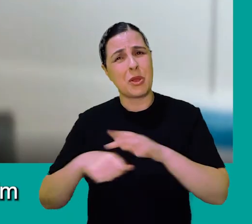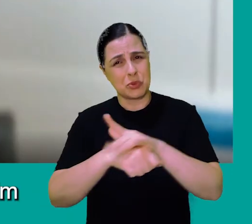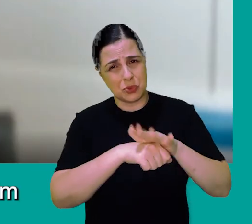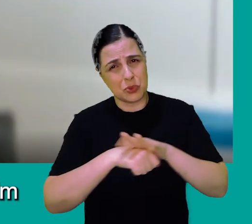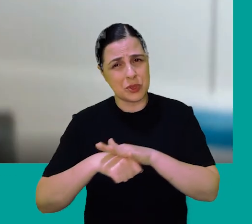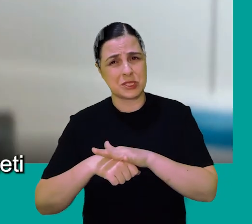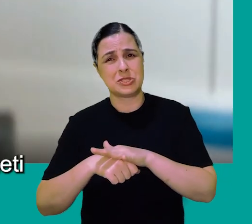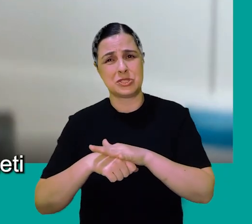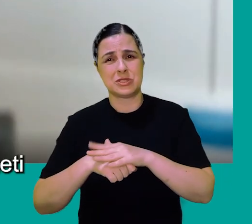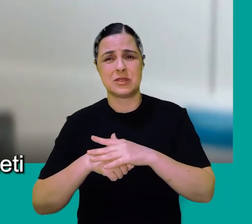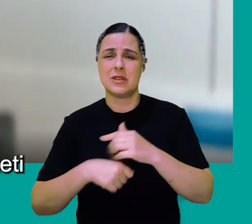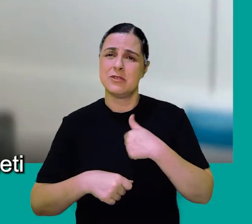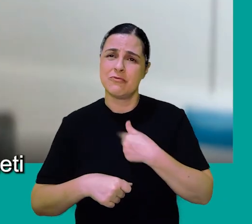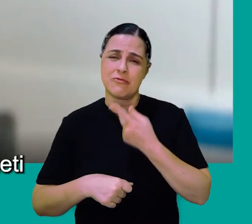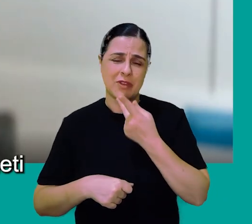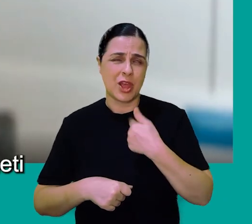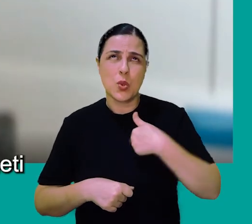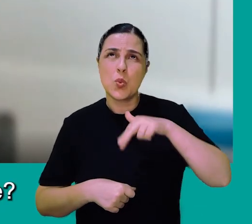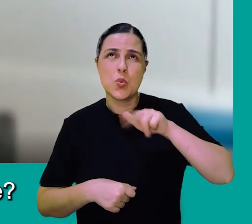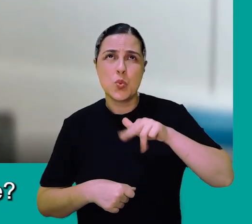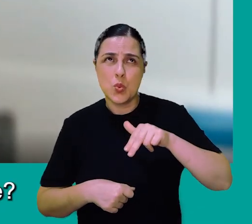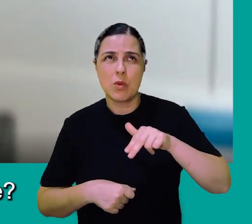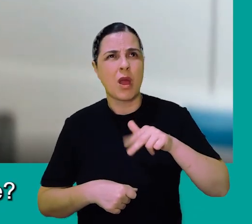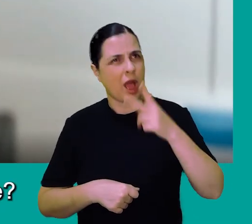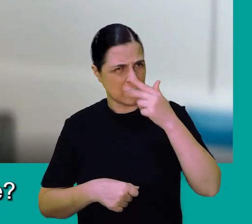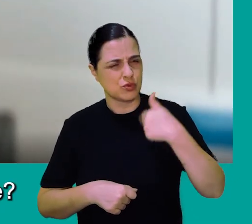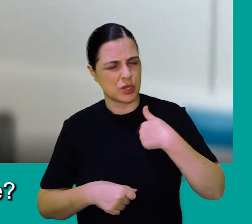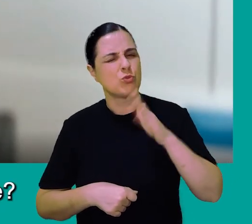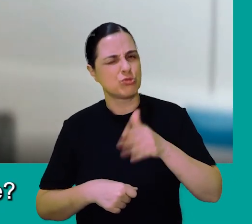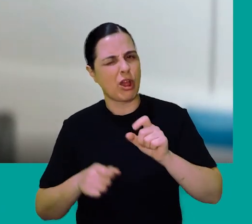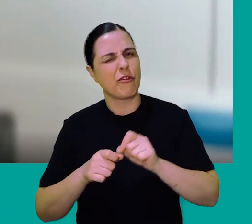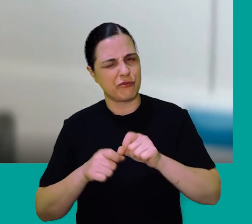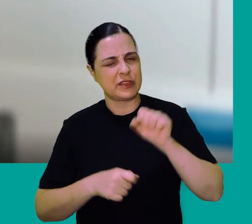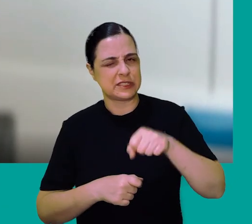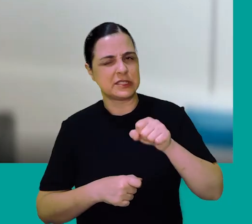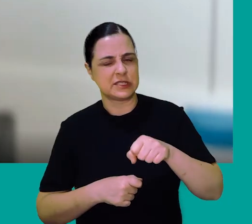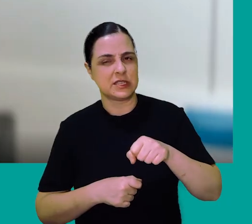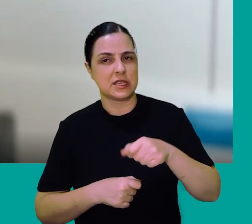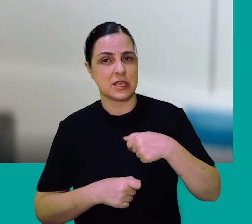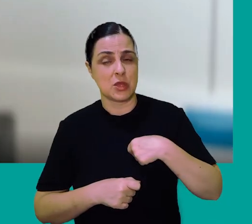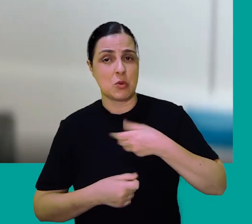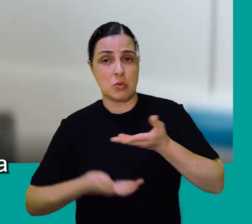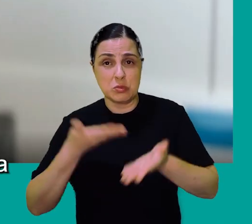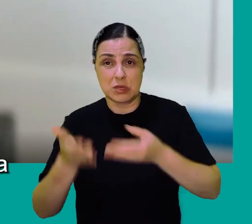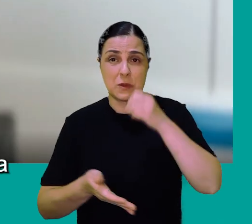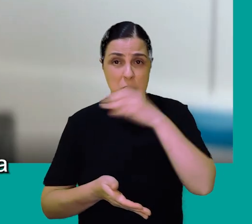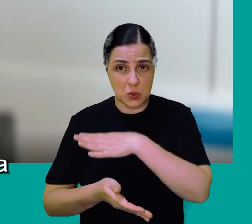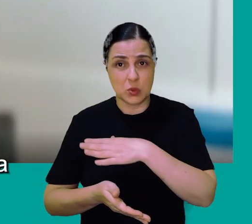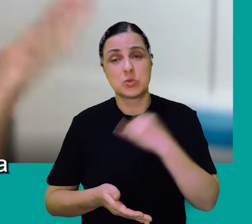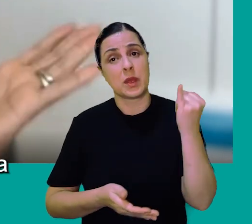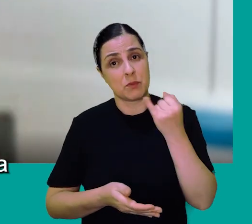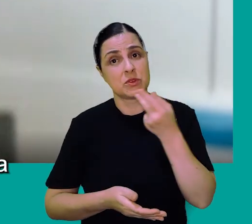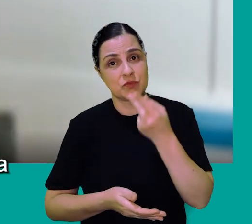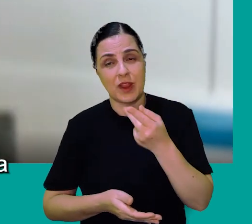também não sou, assim, não posso dizer que eu nunca cometi uma microagressão. Eu já cometi microagressão, sabe? Eu acho que isso é importante também, a gente dizer que eu